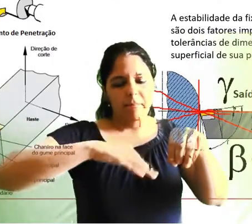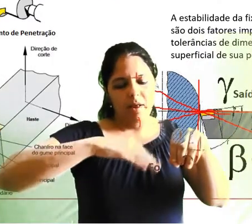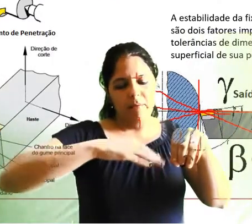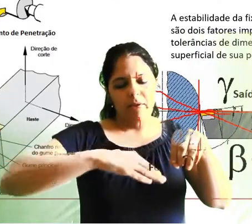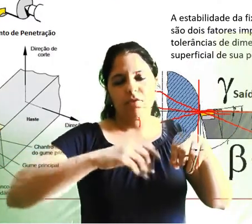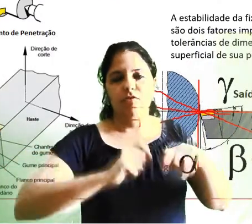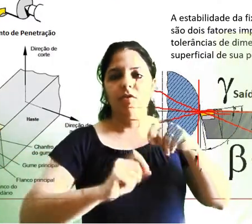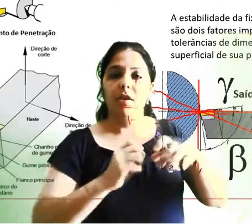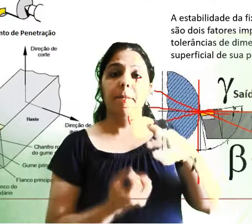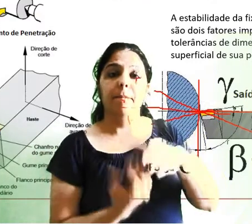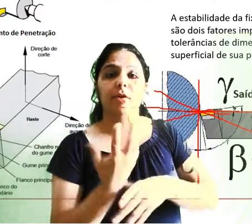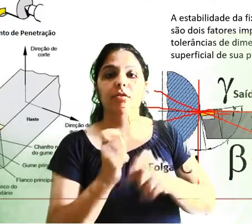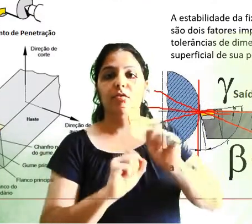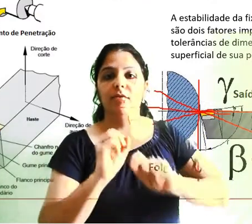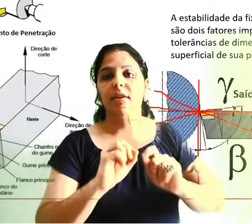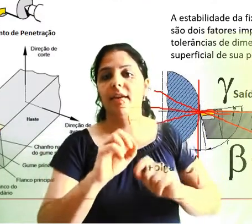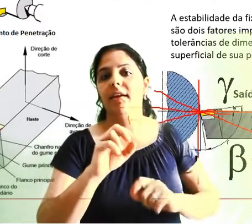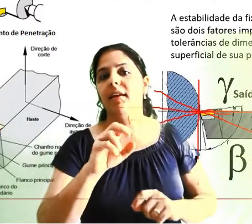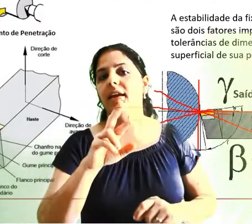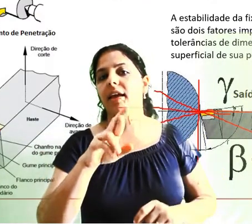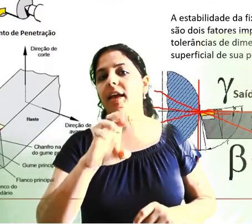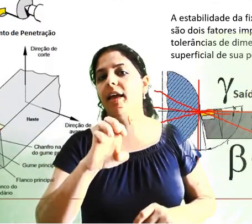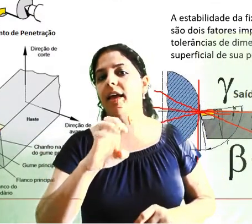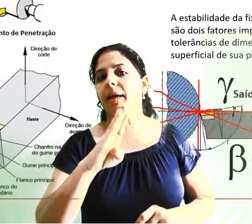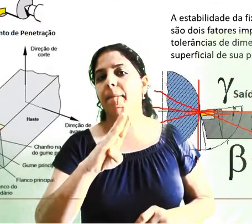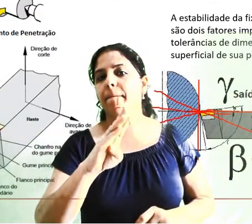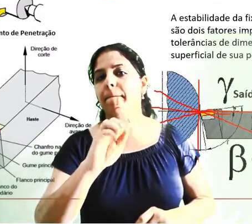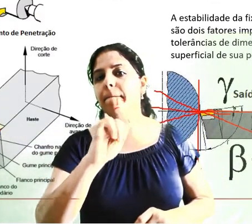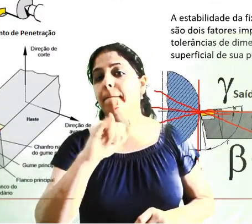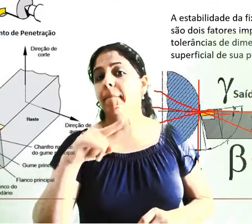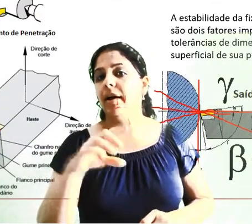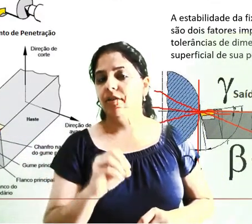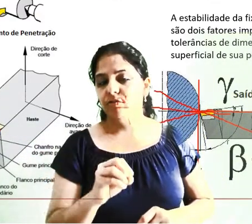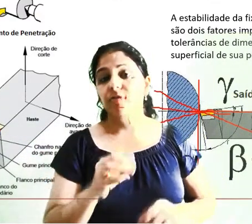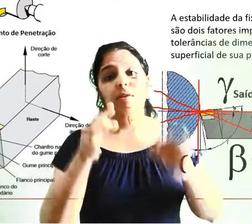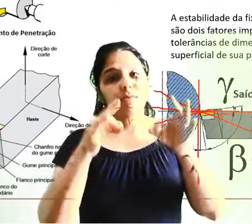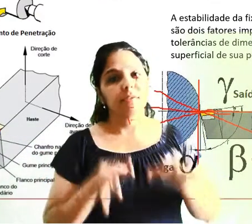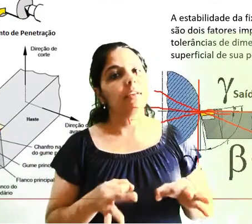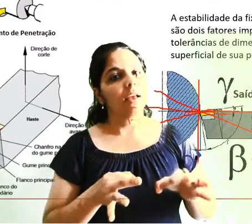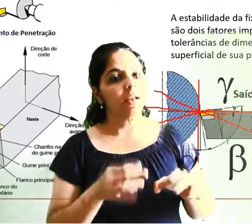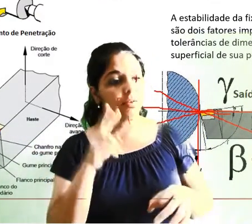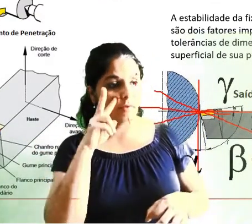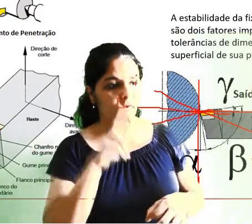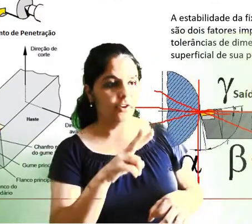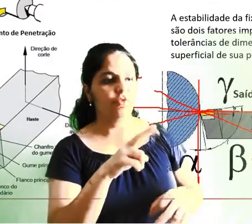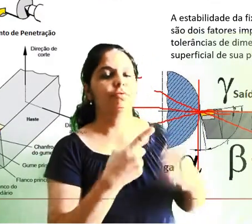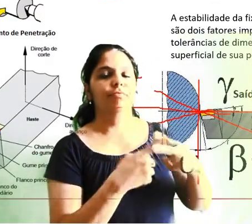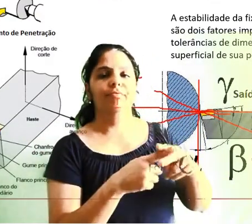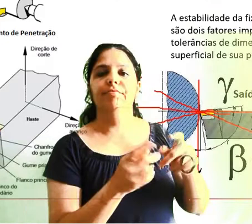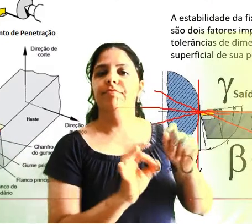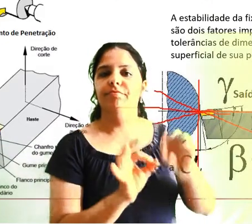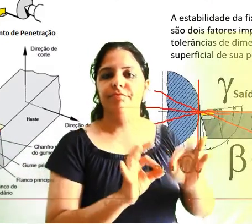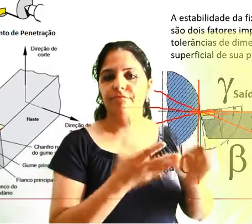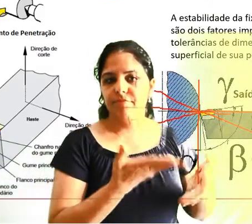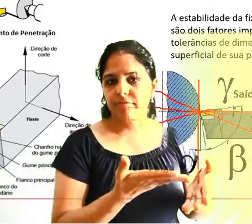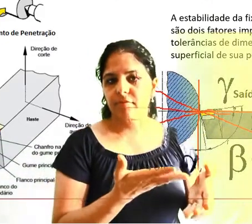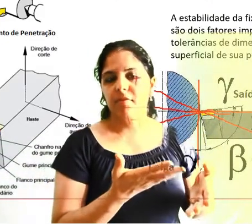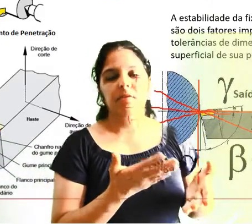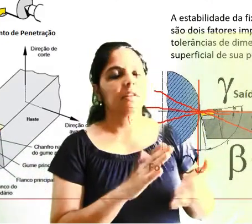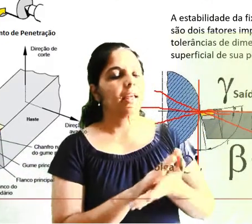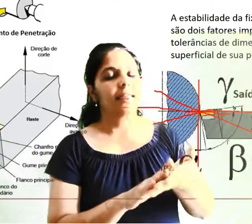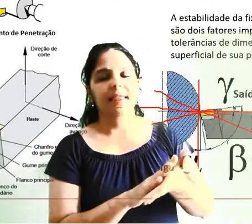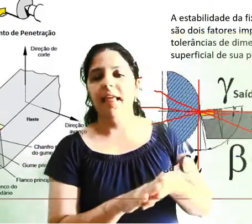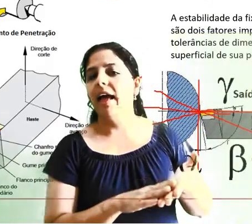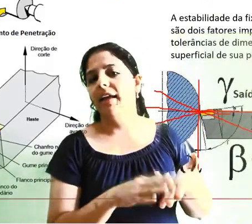para baixo, na verdade ela está produzindo um rebaixo. Então o correto é deixar ela dessa forma aqui, tá? Que aí não